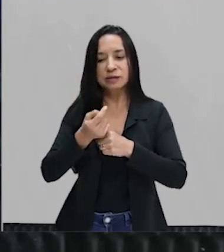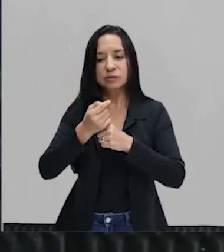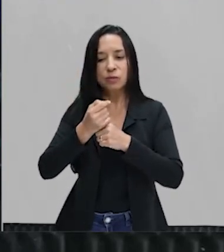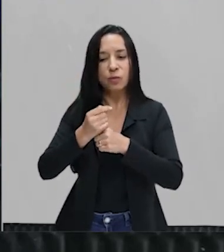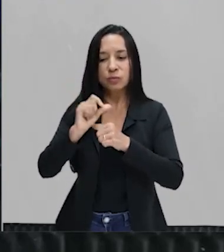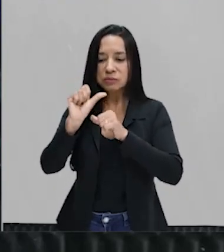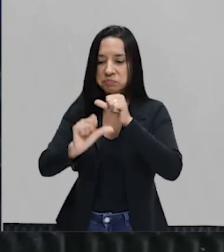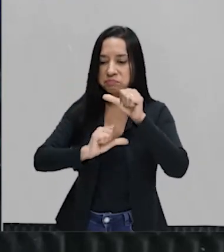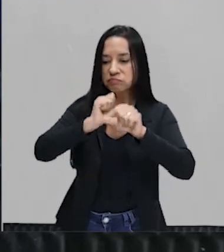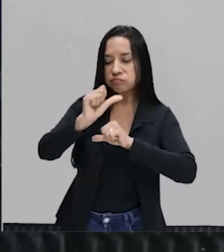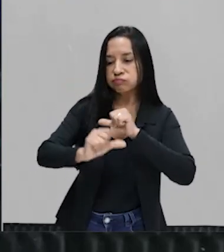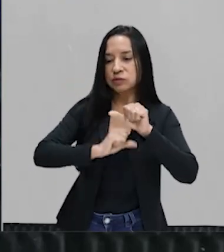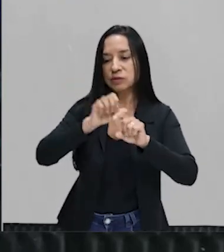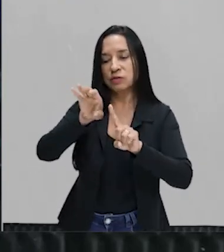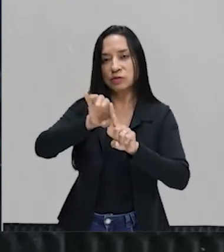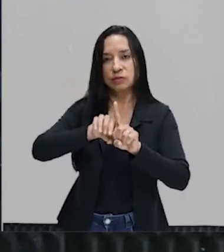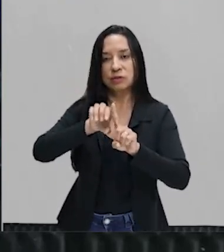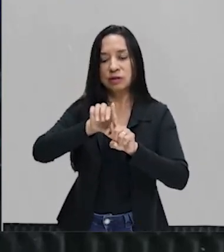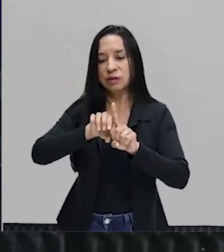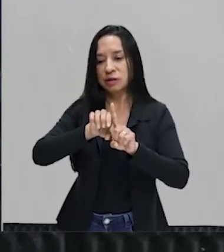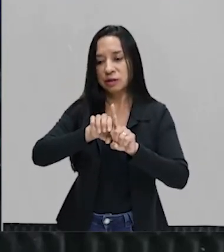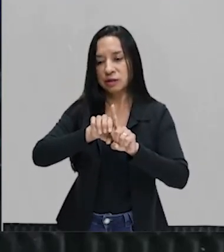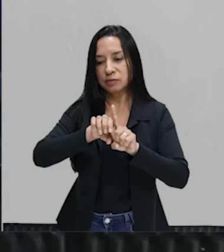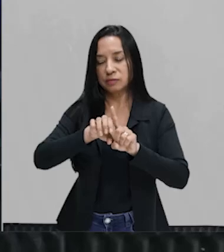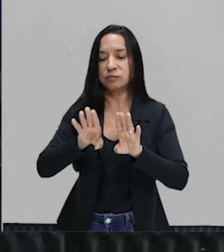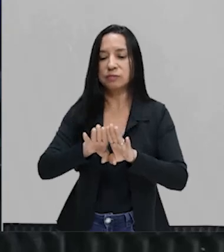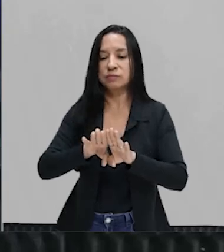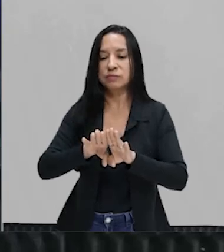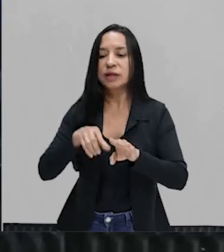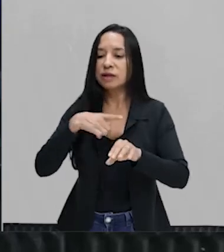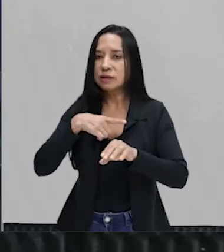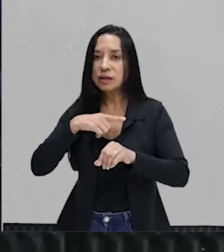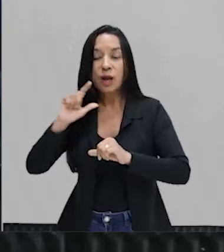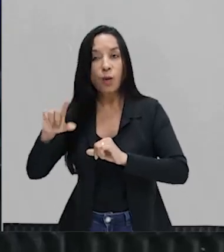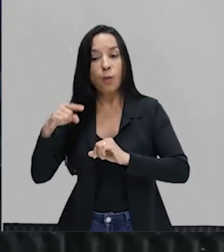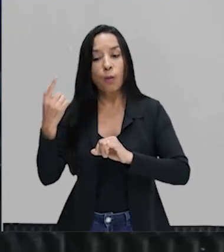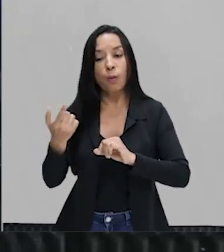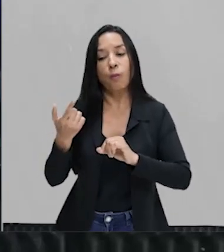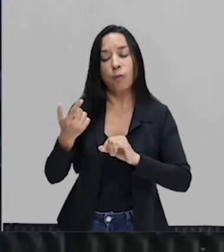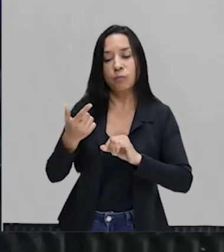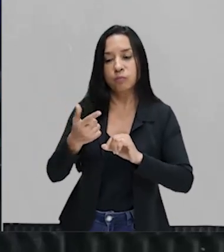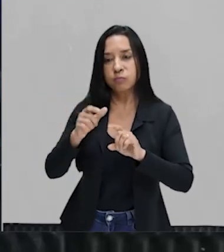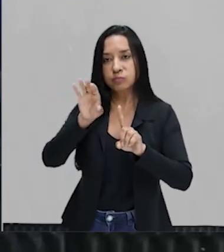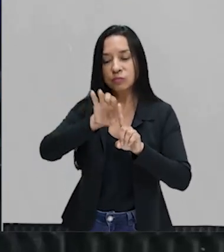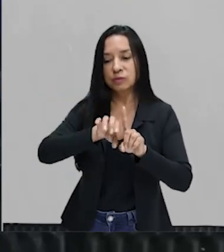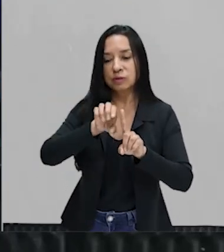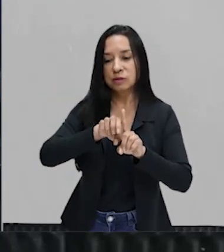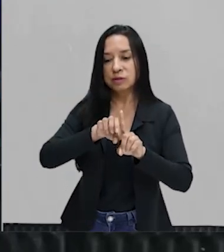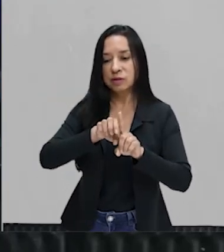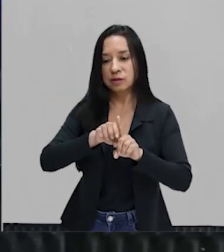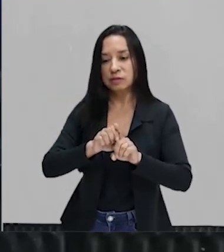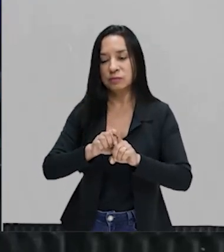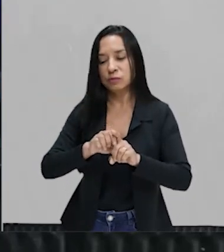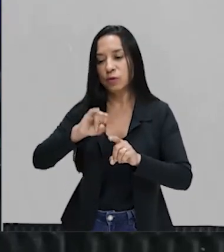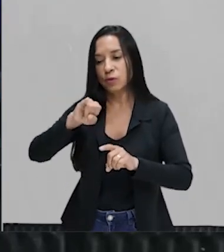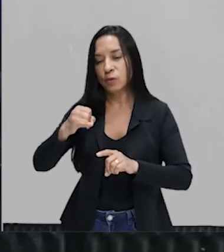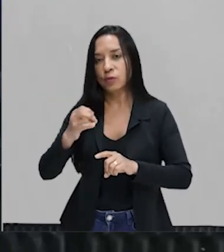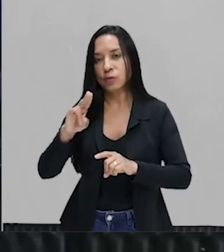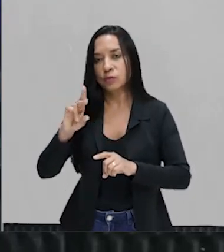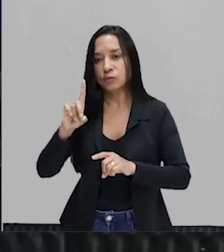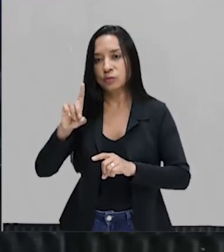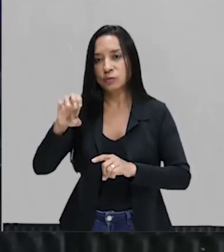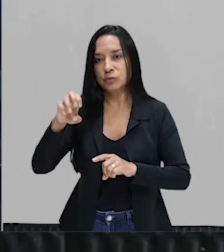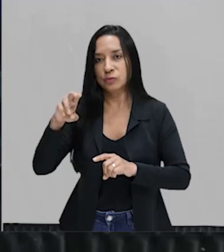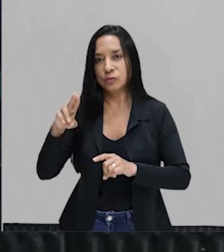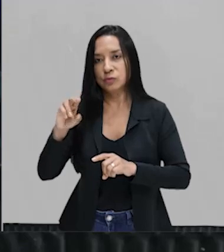islâmicos, eles adotam um outro calendário. As sociedades maias vão adotar um outro calendário. Os judeus